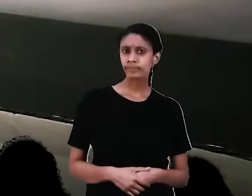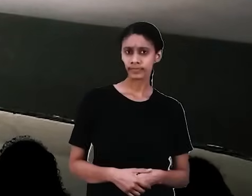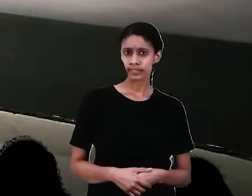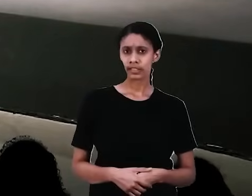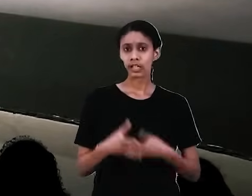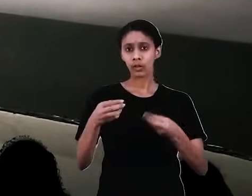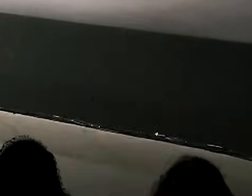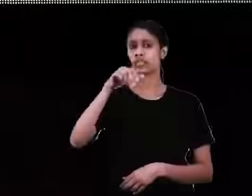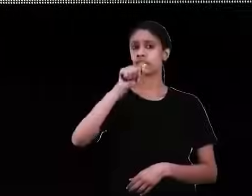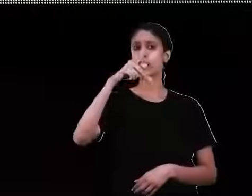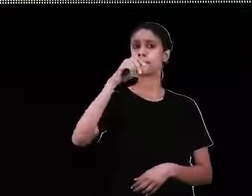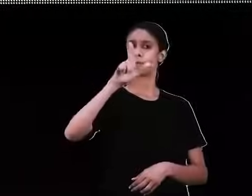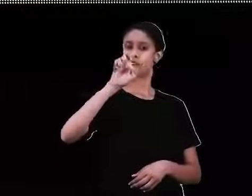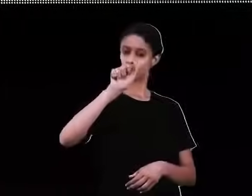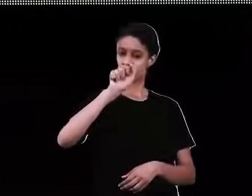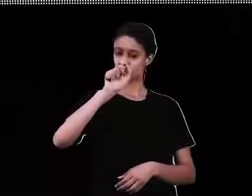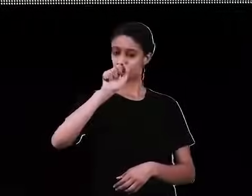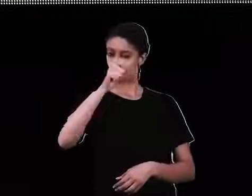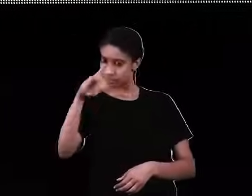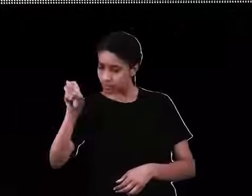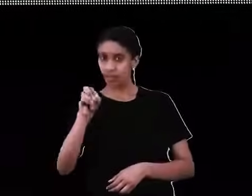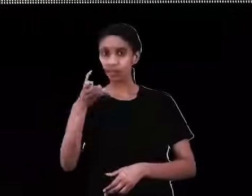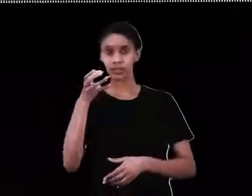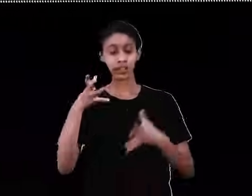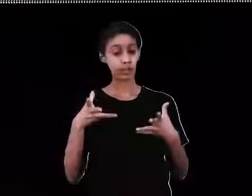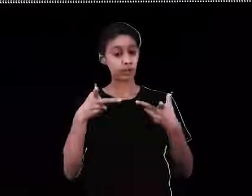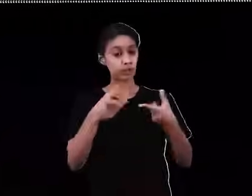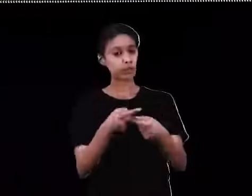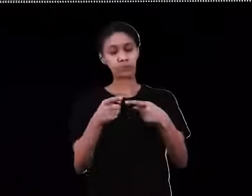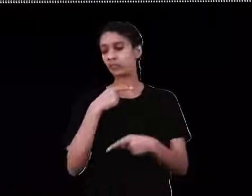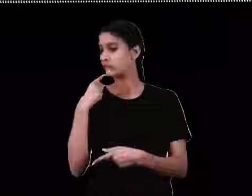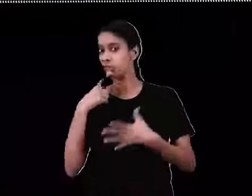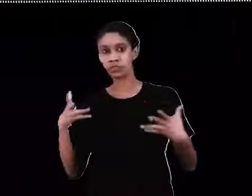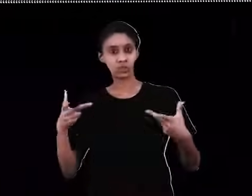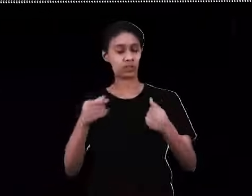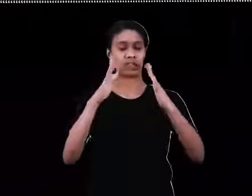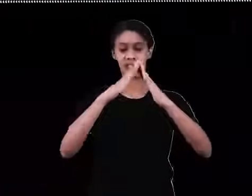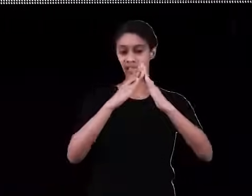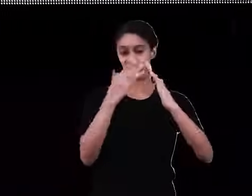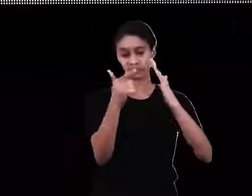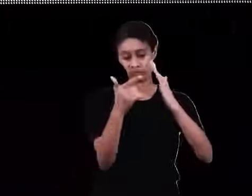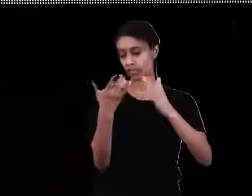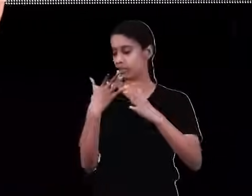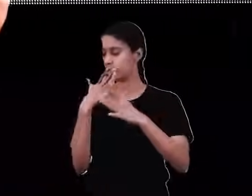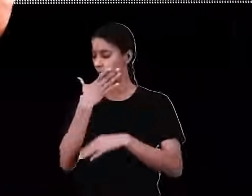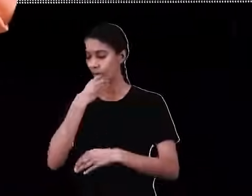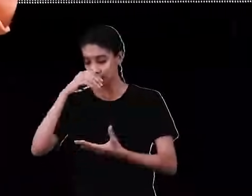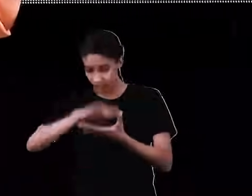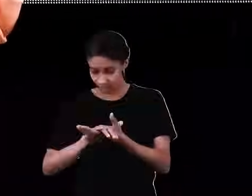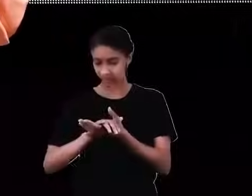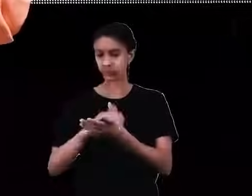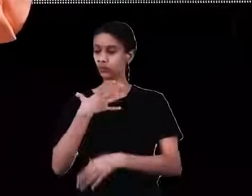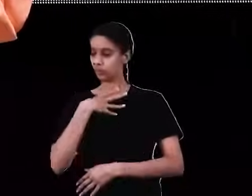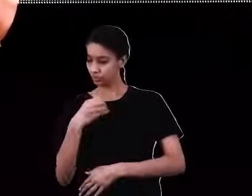Napoleão Bonaparte, querendo conquistar todas as terras, quando na verdade aqui tu mora, tu não conquistou. Não conquistou tua casa, teu marido, teus filhos, tua sogra, tua vizinha. Como é que